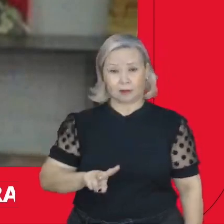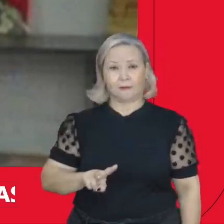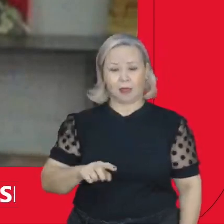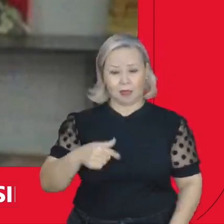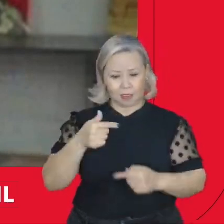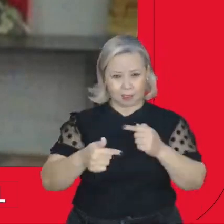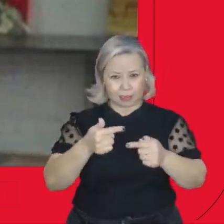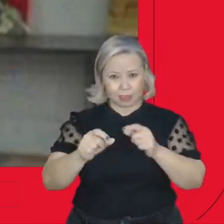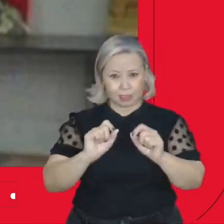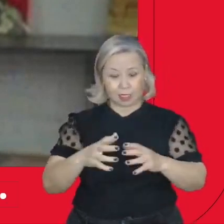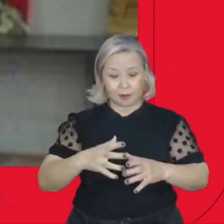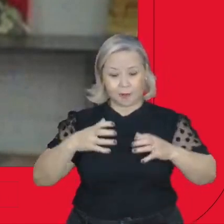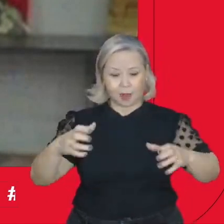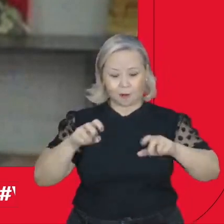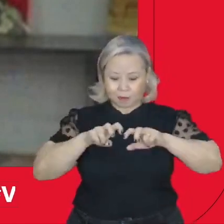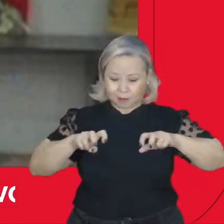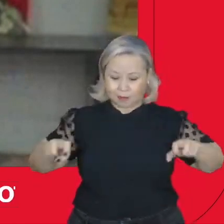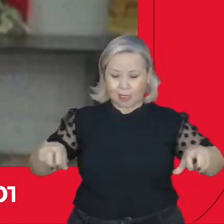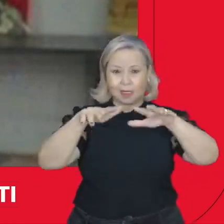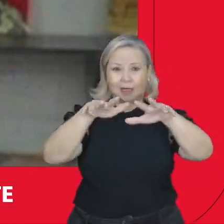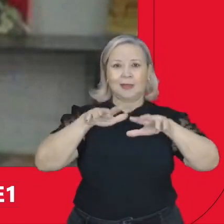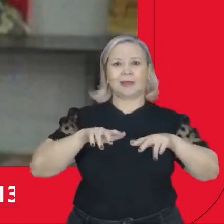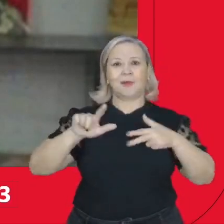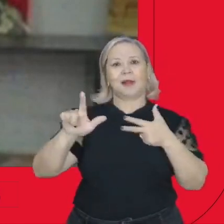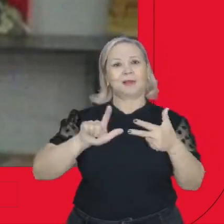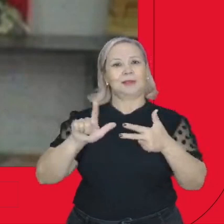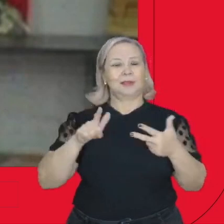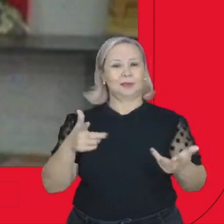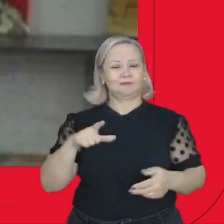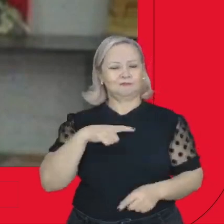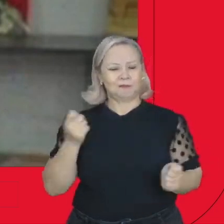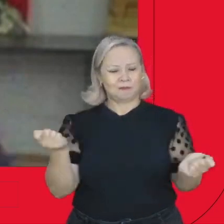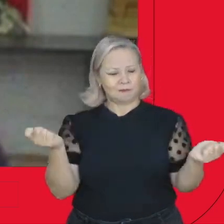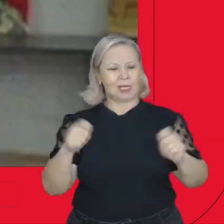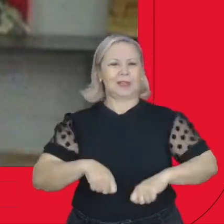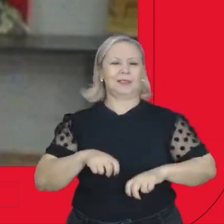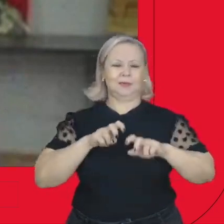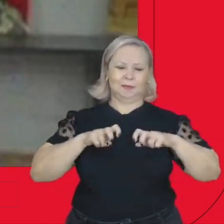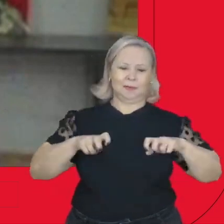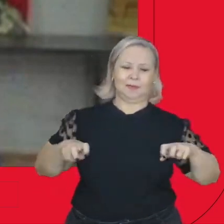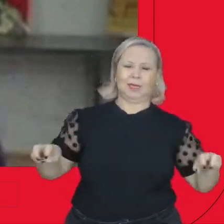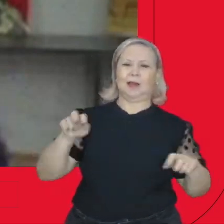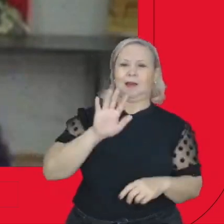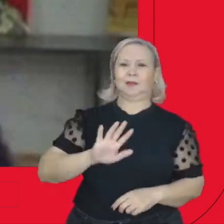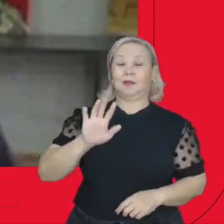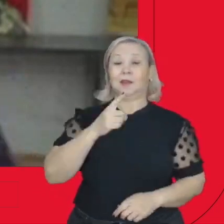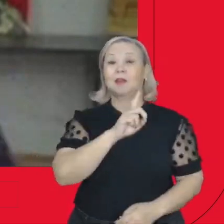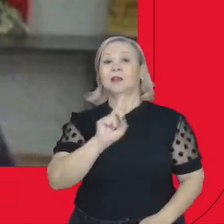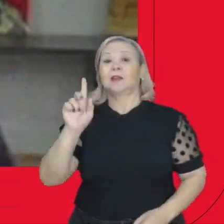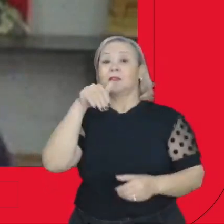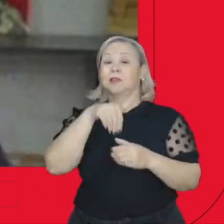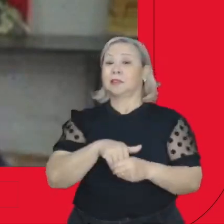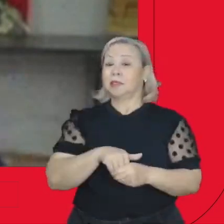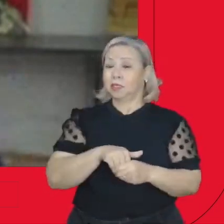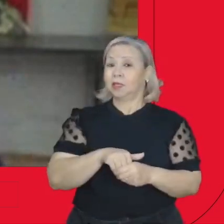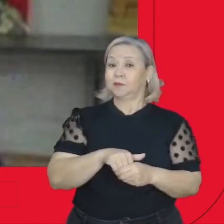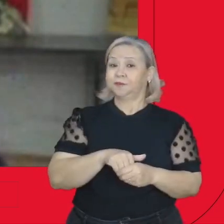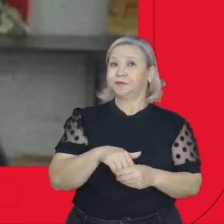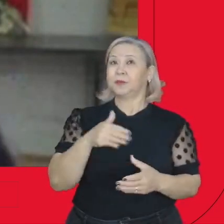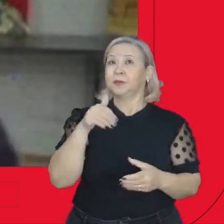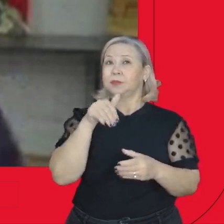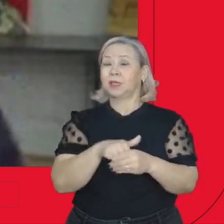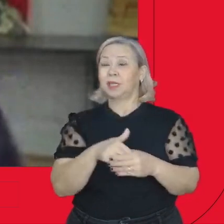de Porto Alegre e também no governo do Estado. Como você disse, Amanda, governamos já as principais cidades aqui do Estado. No tempo mais difícil que o PT passou agora